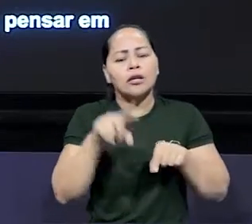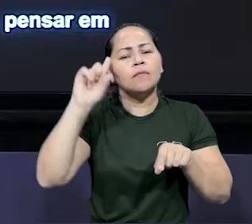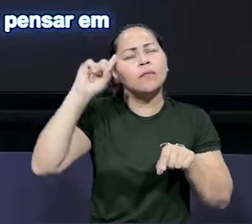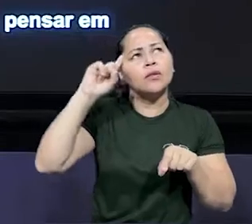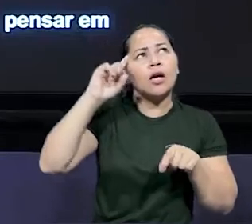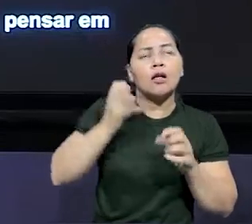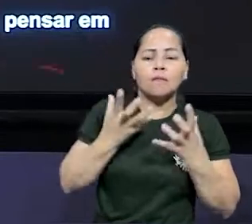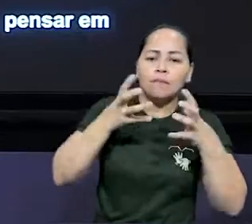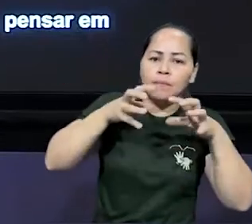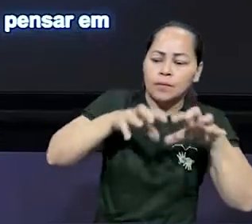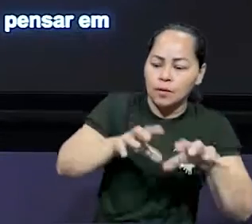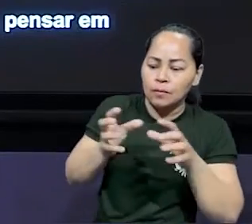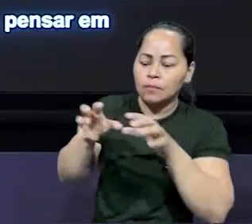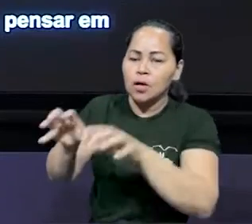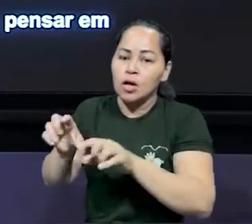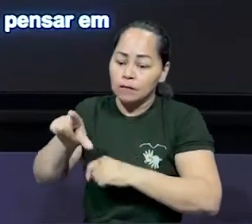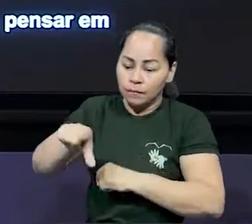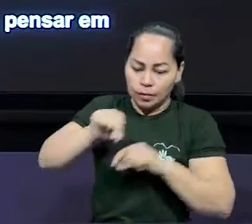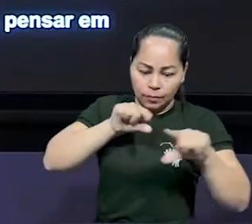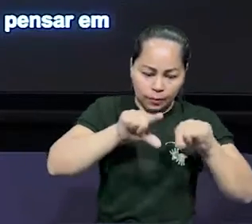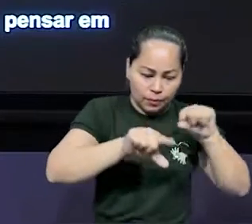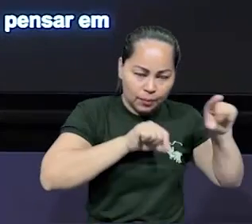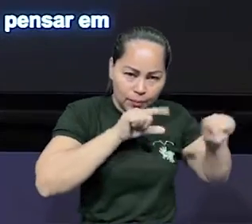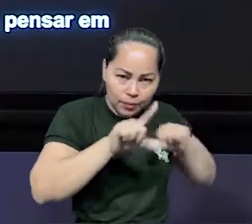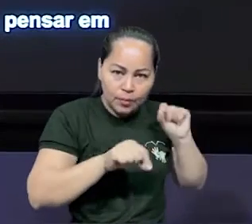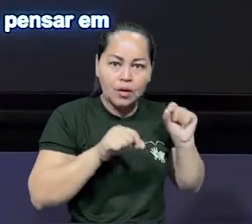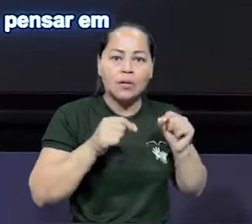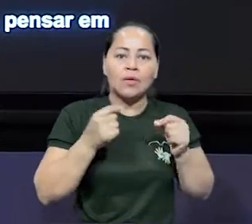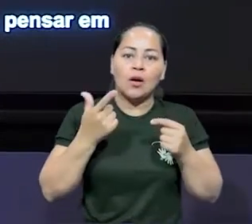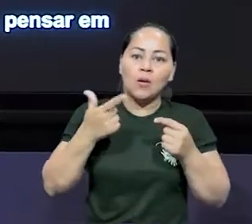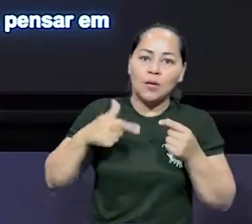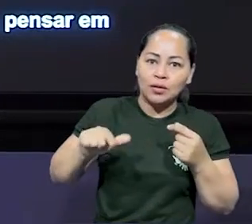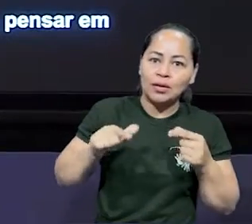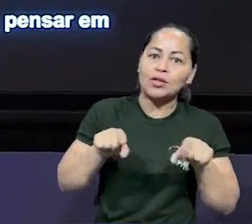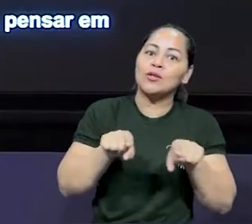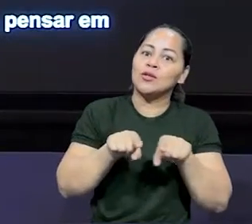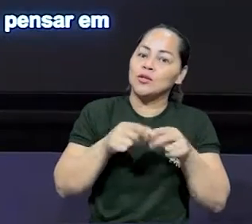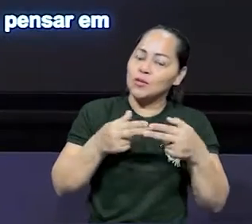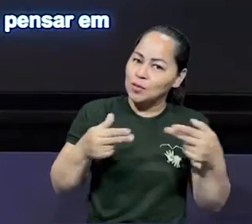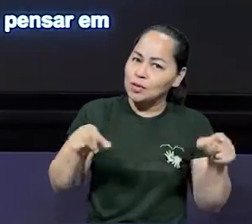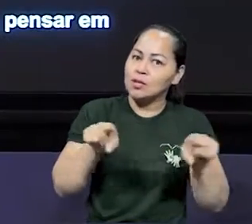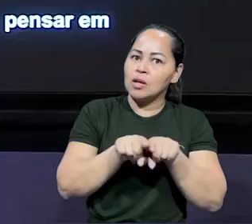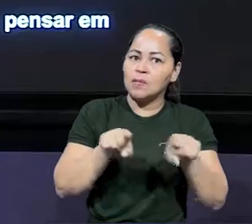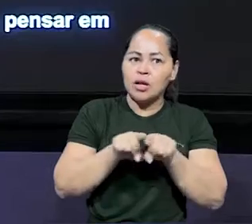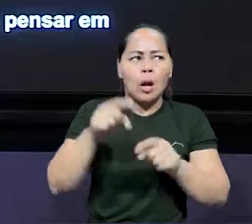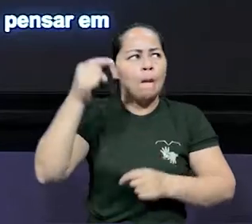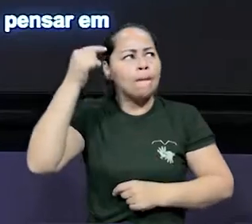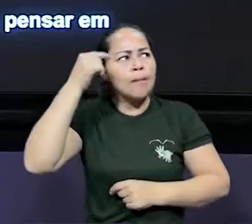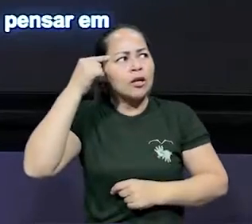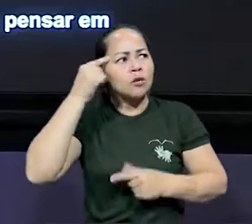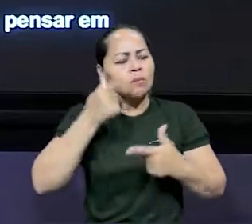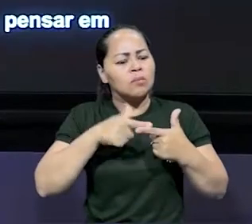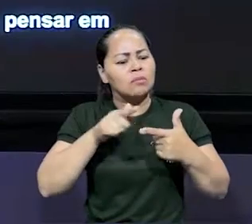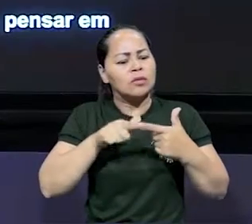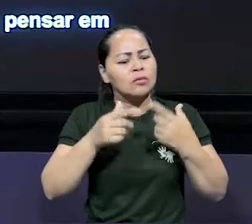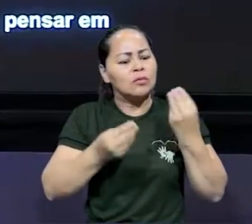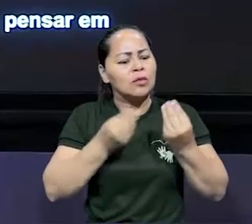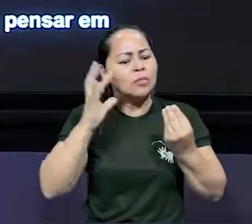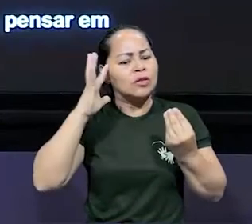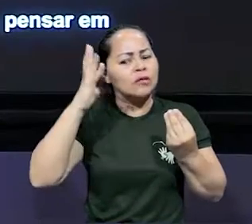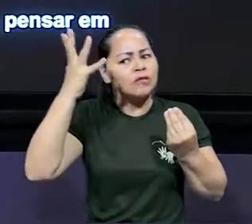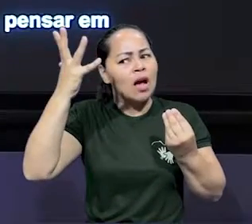flexibilizam as alternativas de solução para determinados problemas. Conseguem considerar que existe uma maneira ou